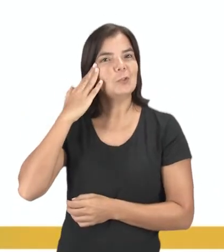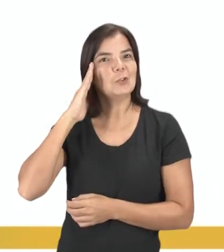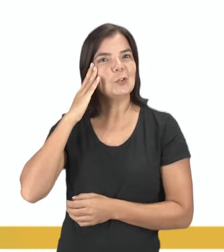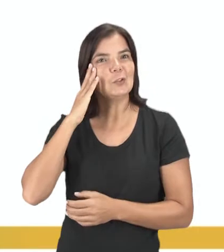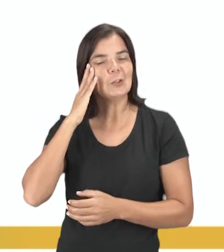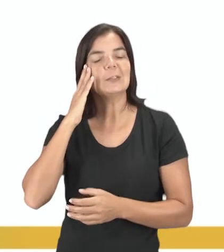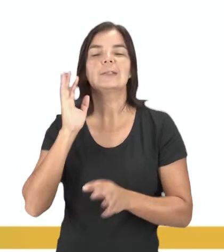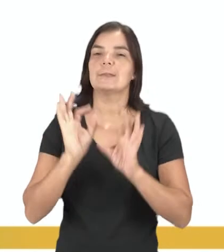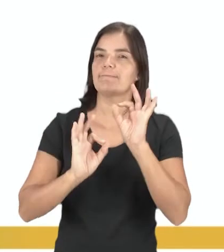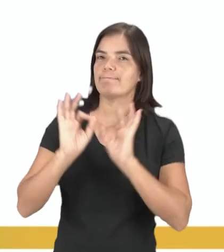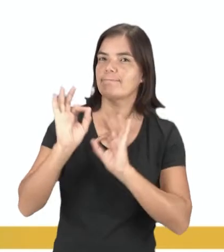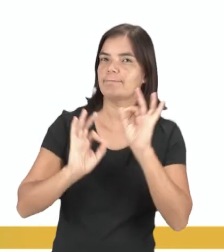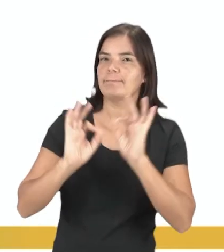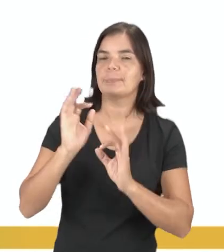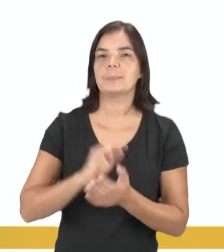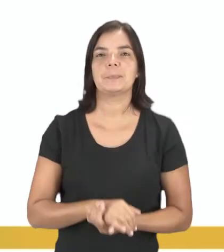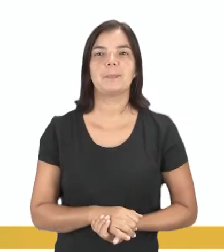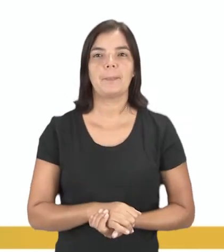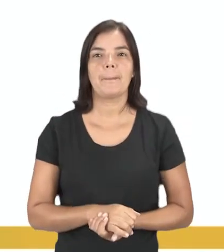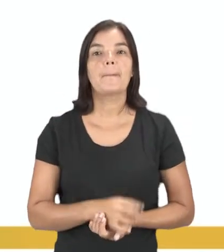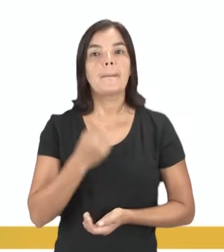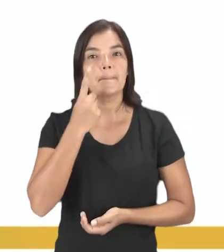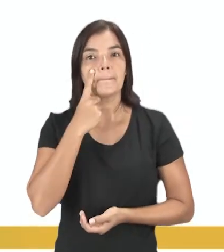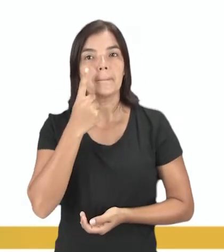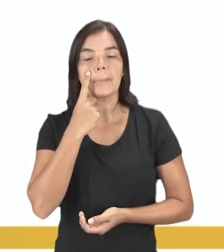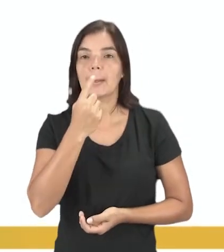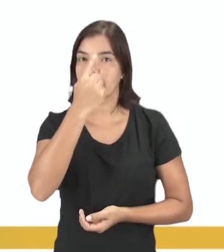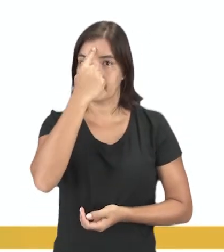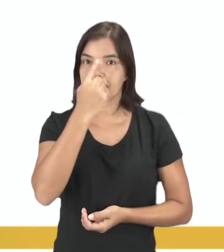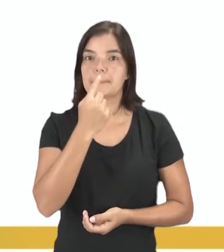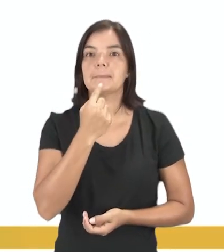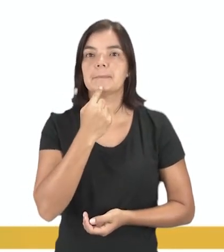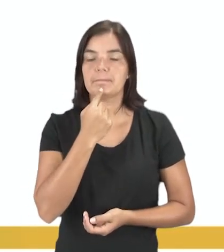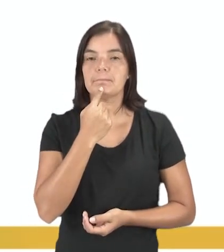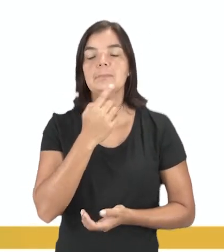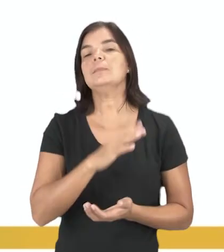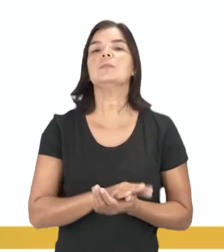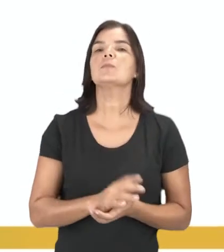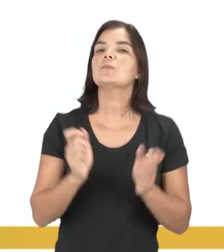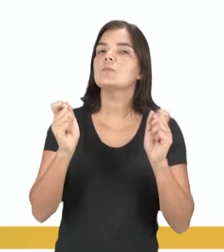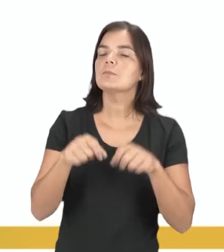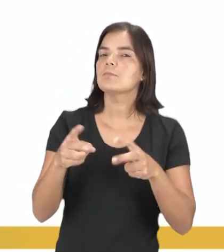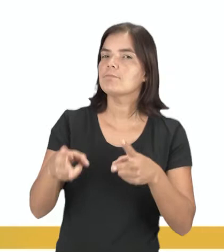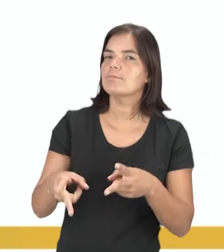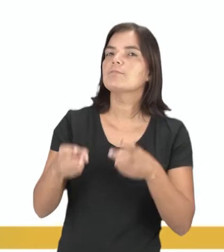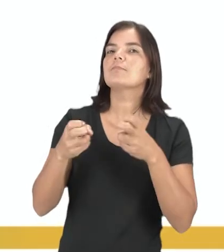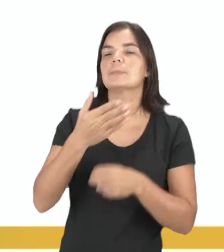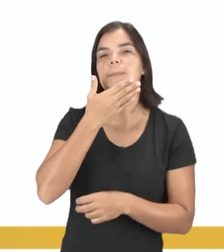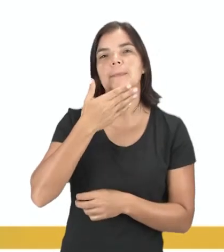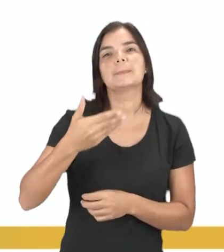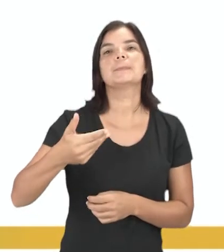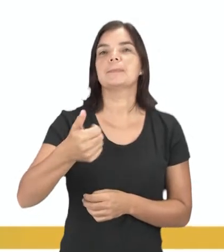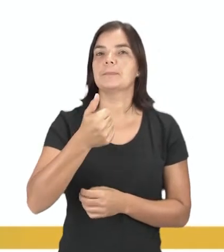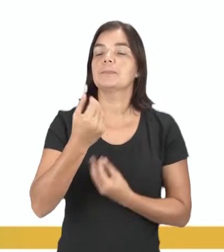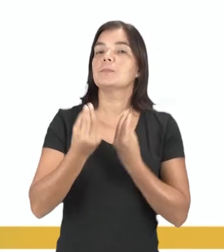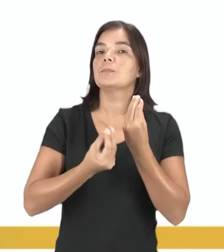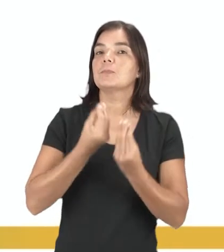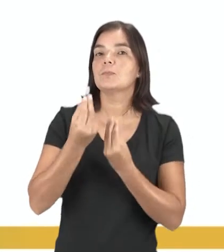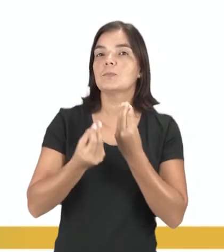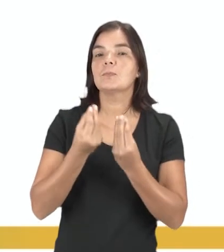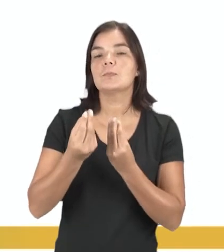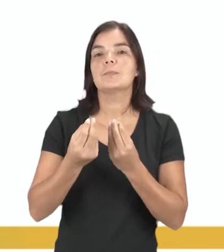e produzidas. Então, observando nessa imagem, nós podemos perceber melhor como